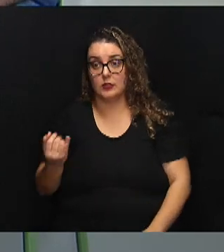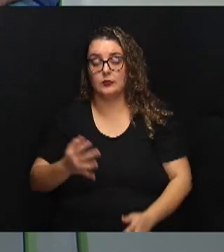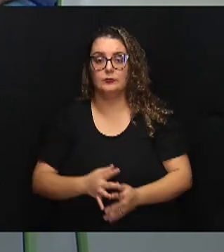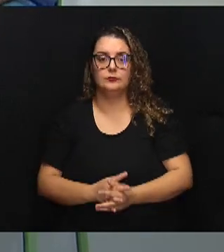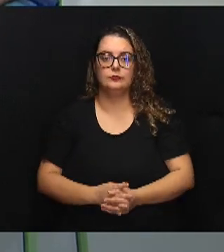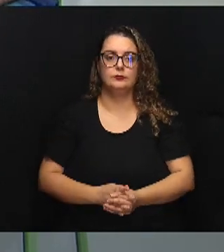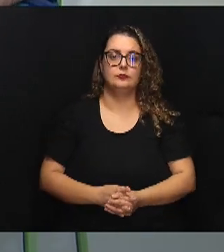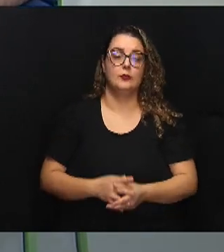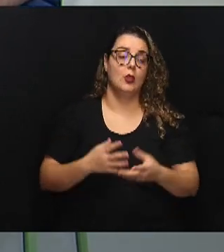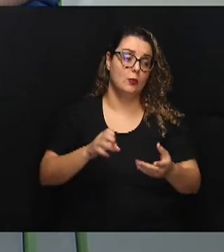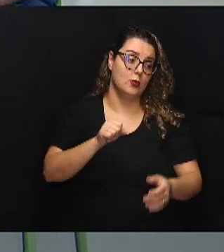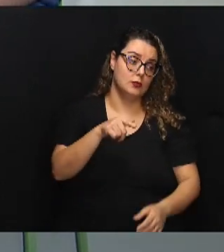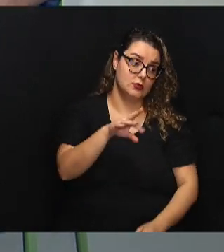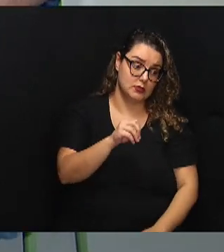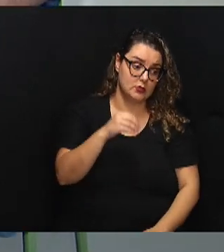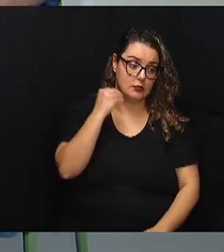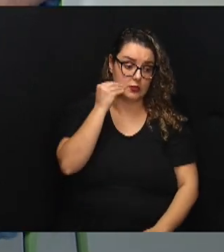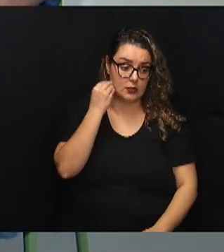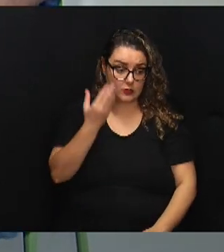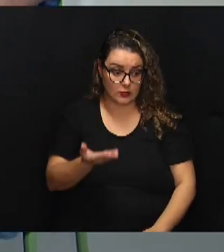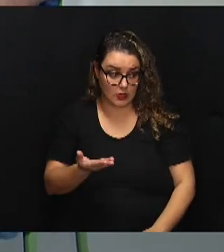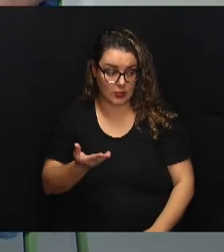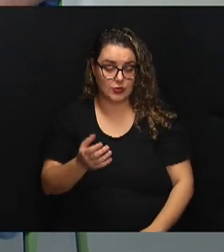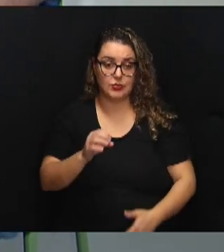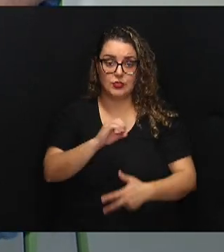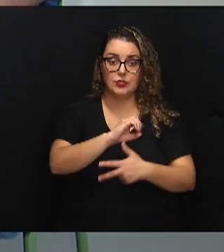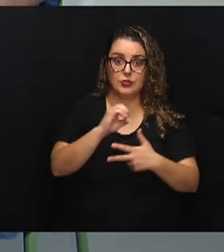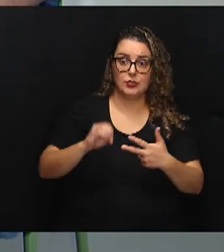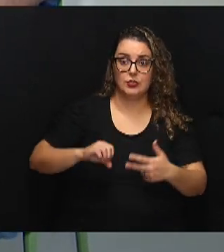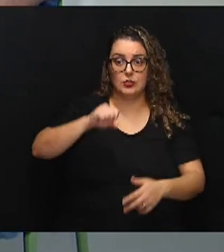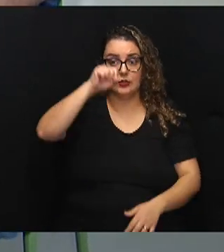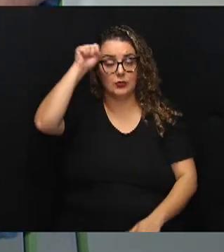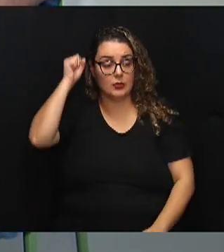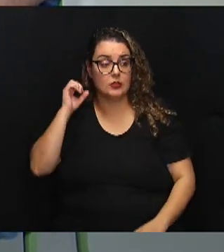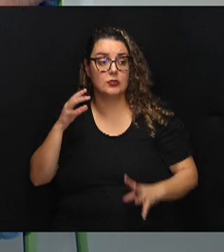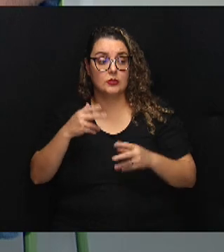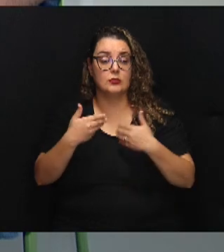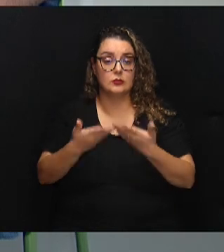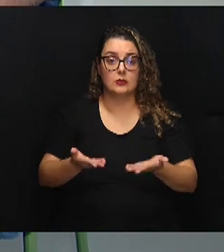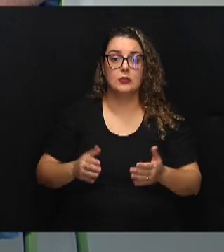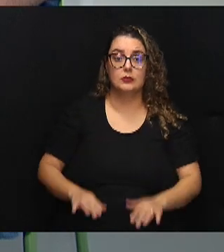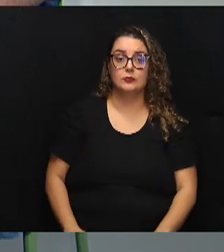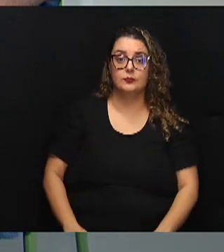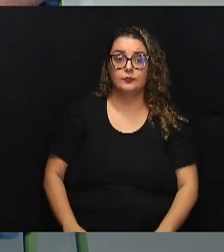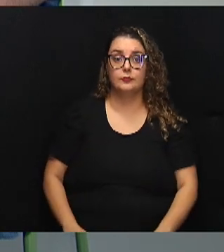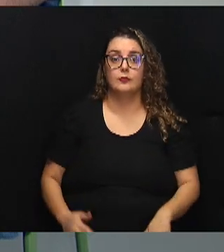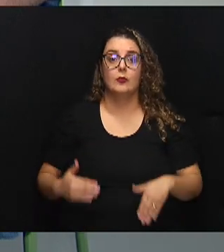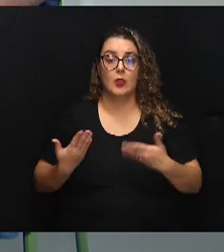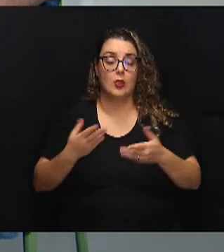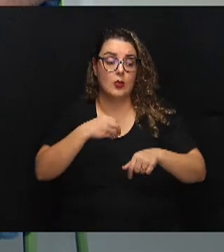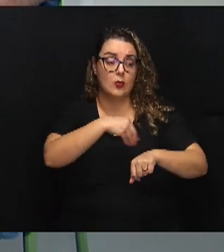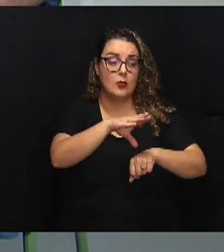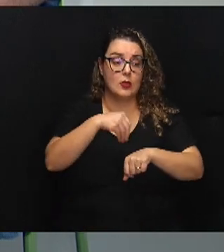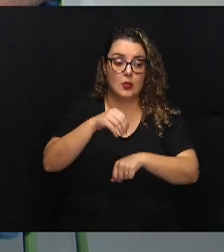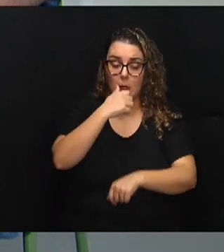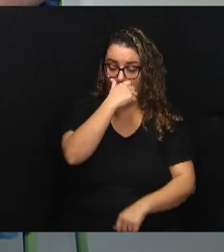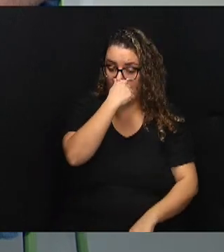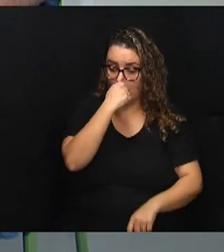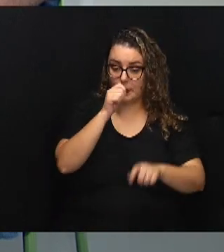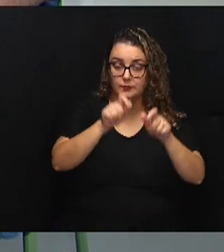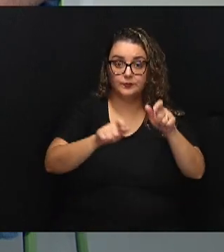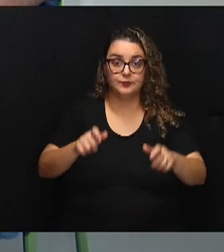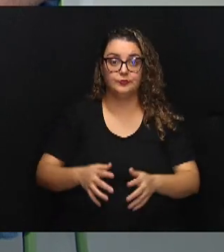Bom, Sandro, você que é experiente aí no assunto de Enem, de vestibular e tudo mais, quais as dicas para a galerinha,